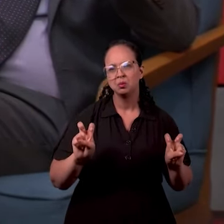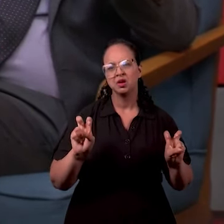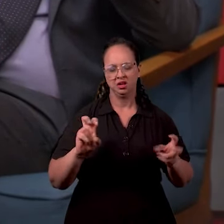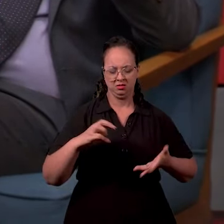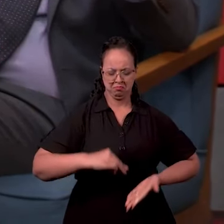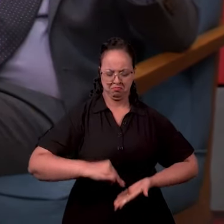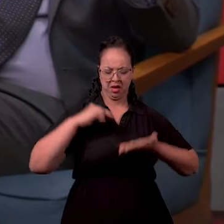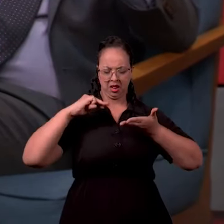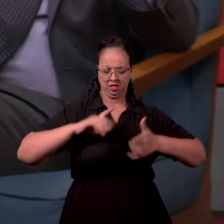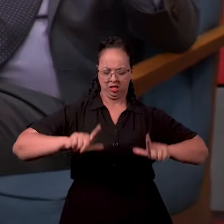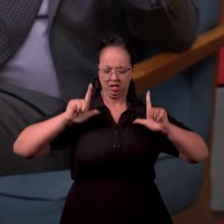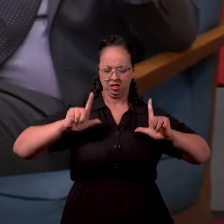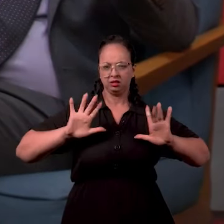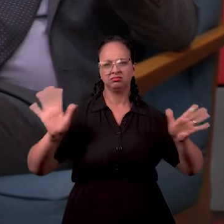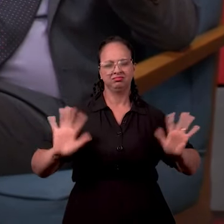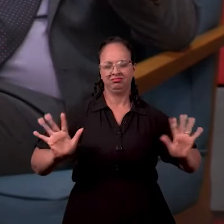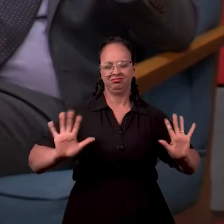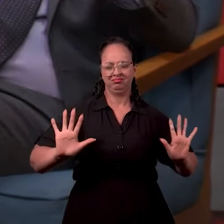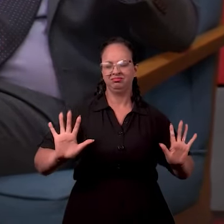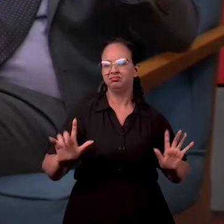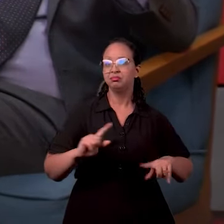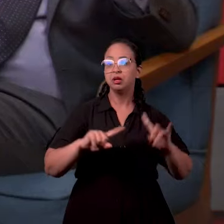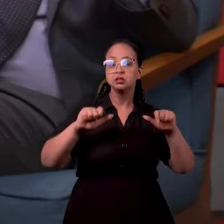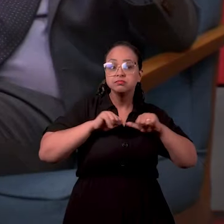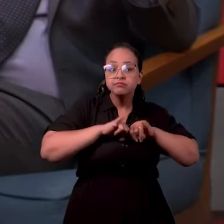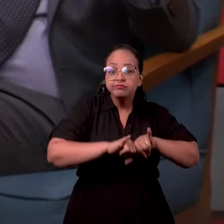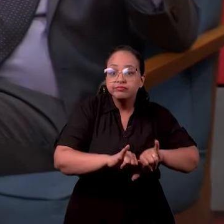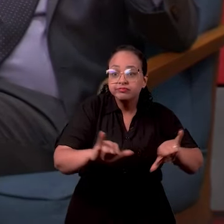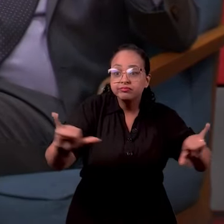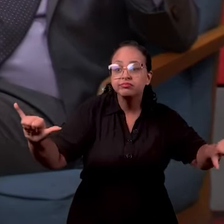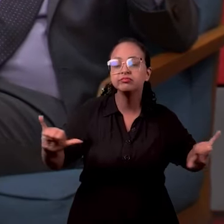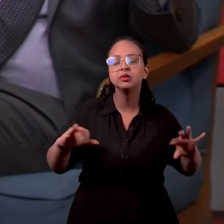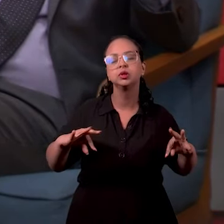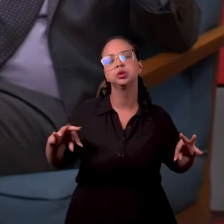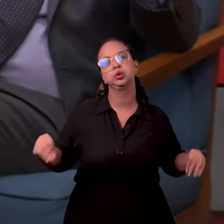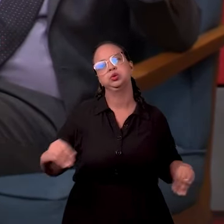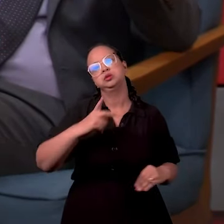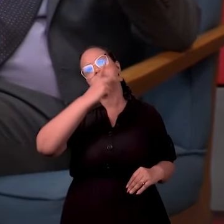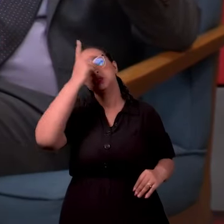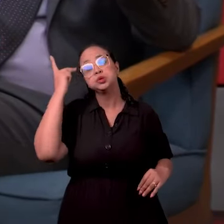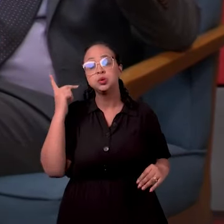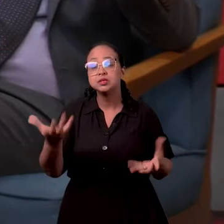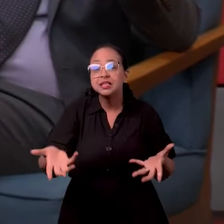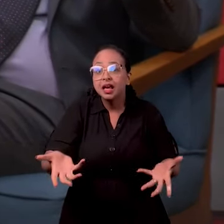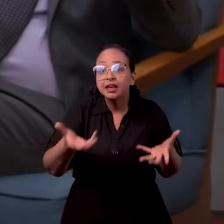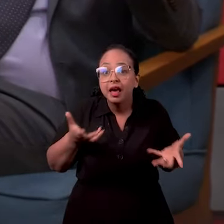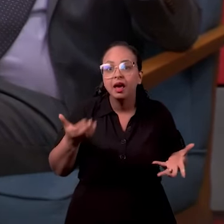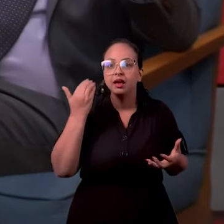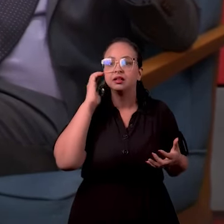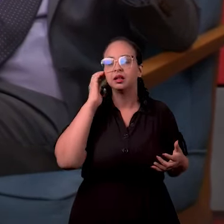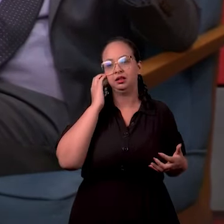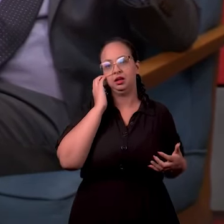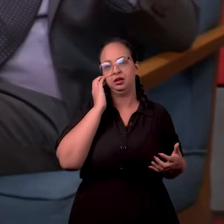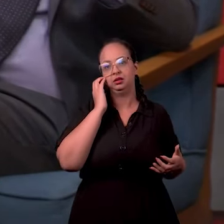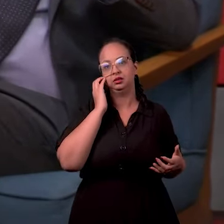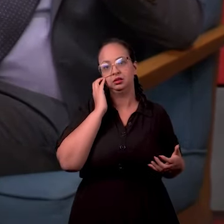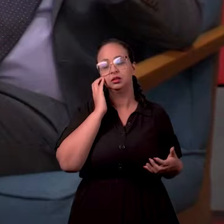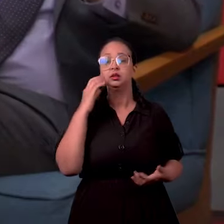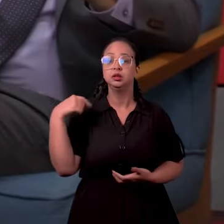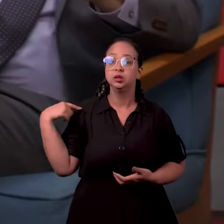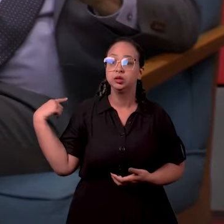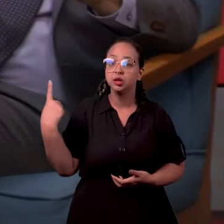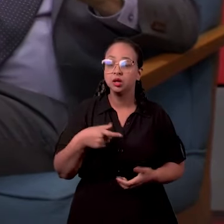mensagem em nome da igreja Maranata, nós estamos aqui com uma palavra para despertar todos aqueles que tiverem interesse nesse despertamento.